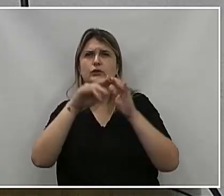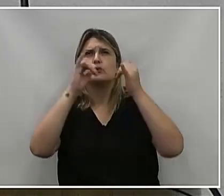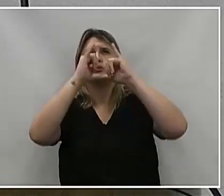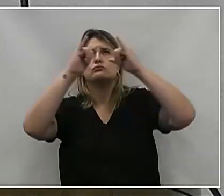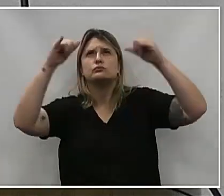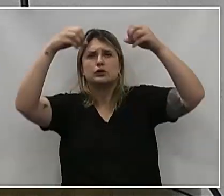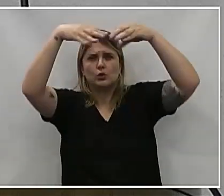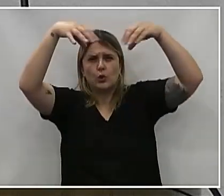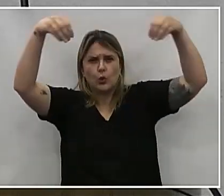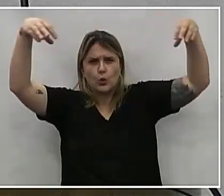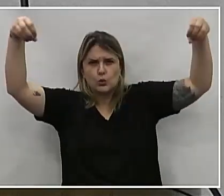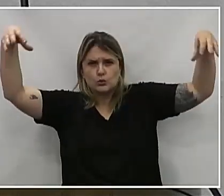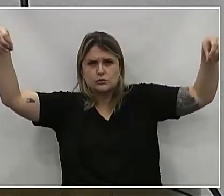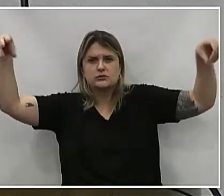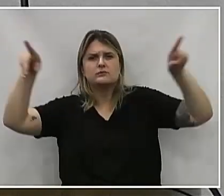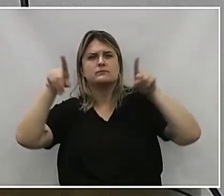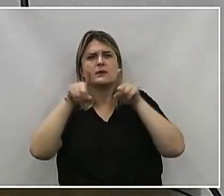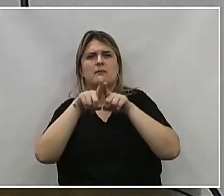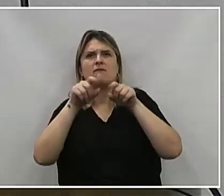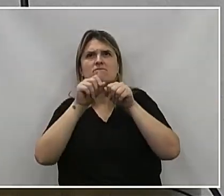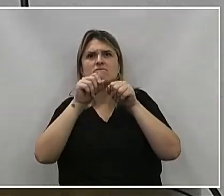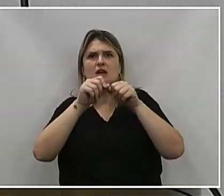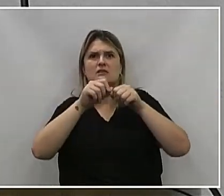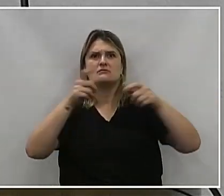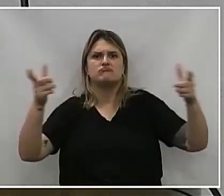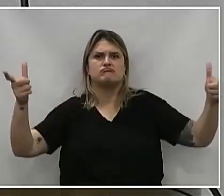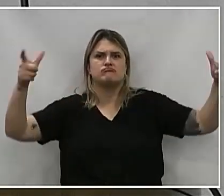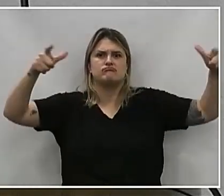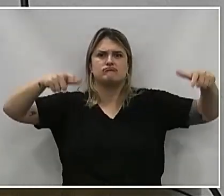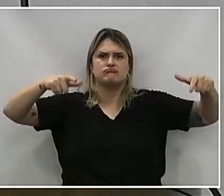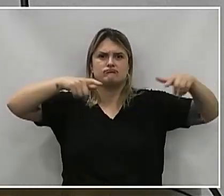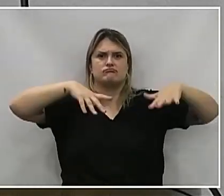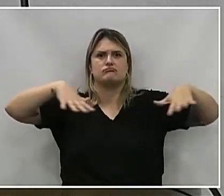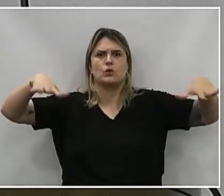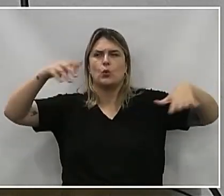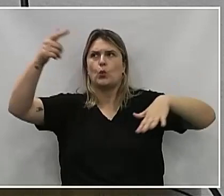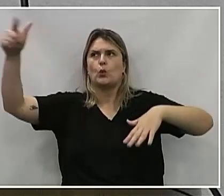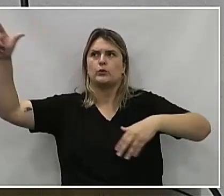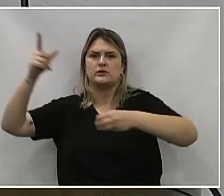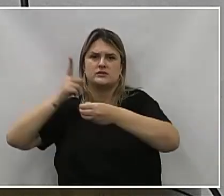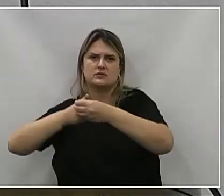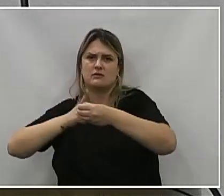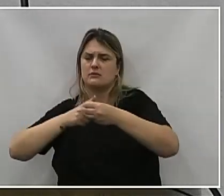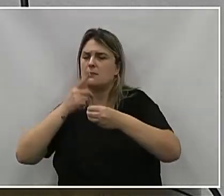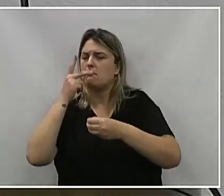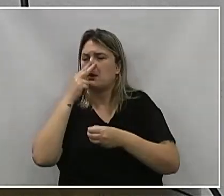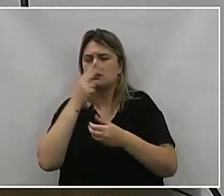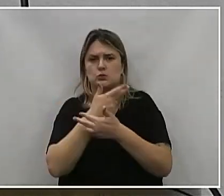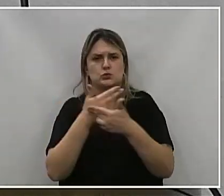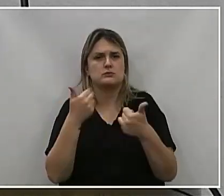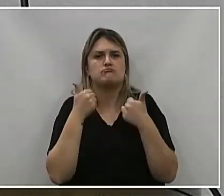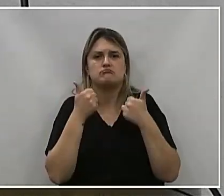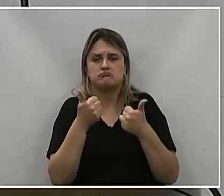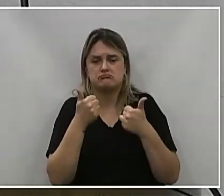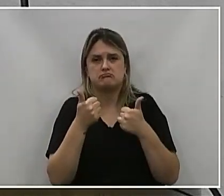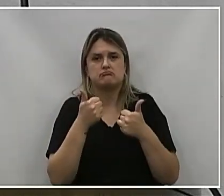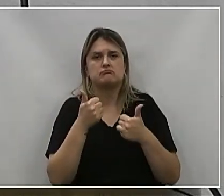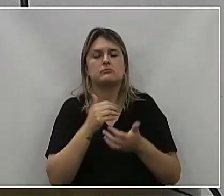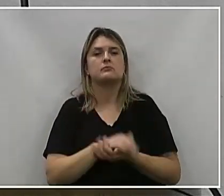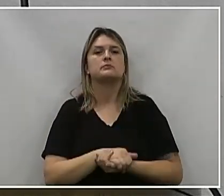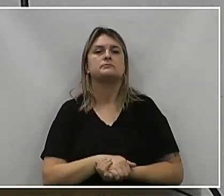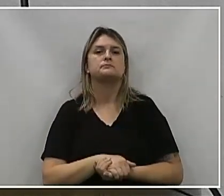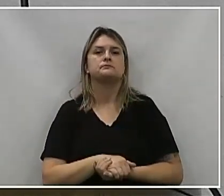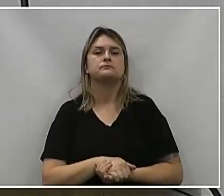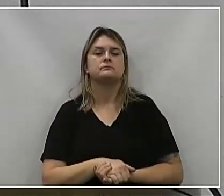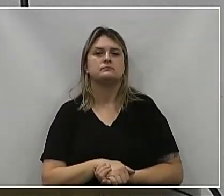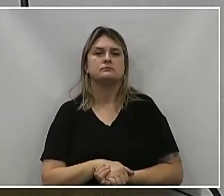luminotécnica, inclusive fazendo estádios, fazendo outros municípios e tendo um resultado muito satisfatório em todos os